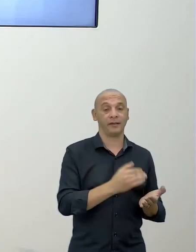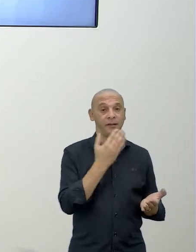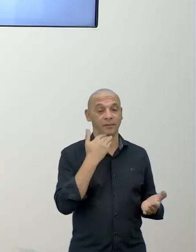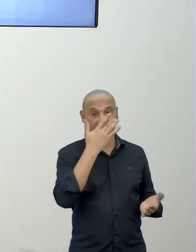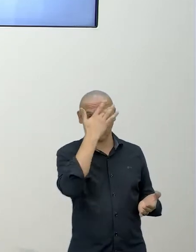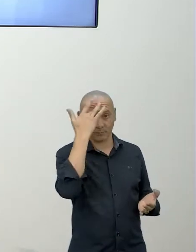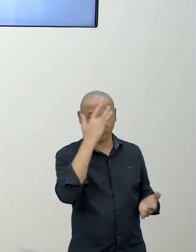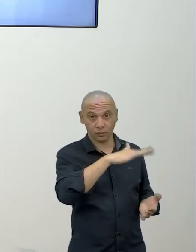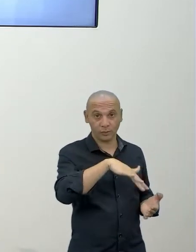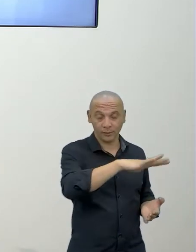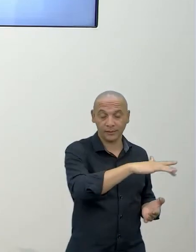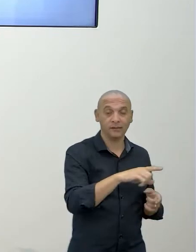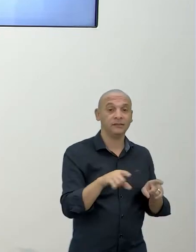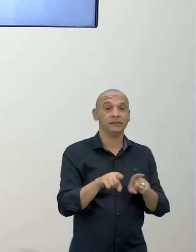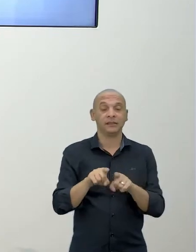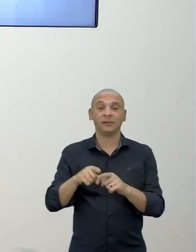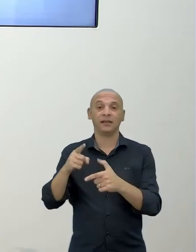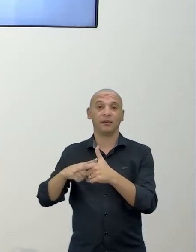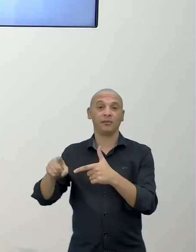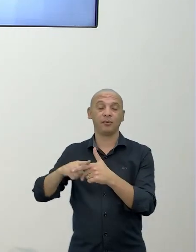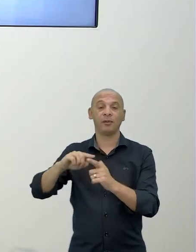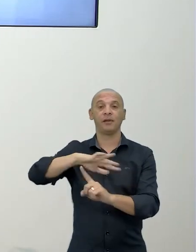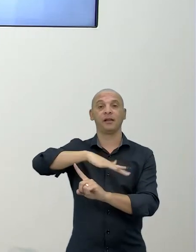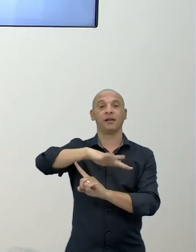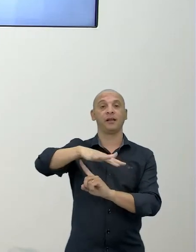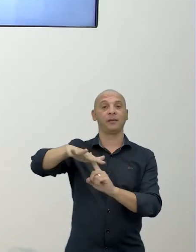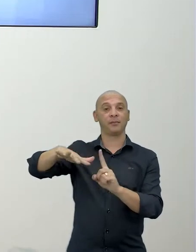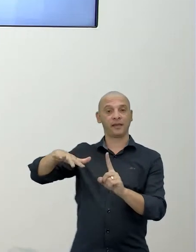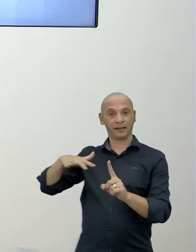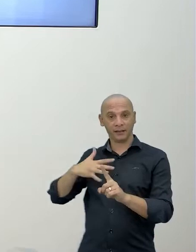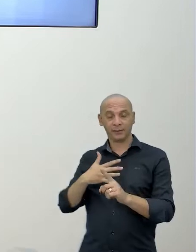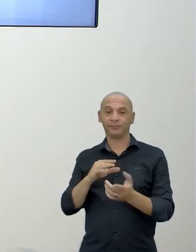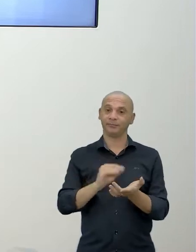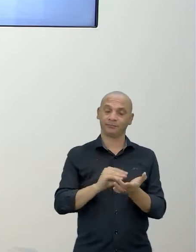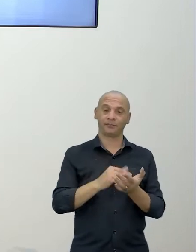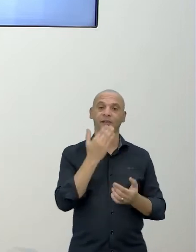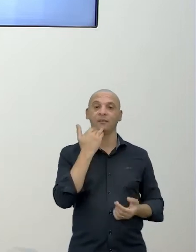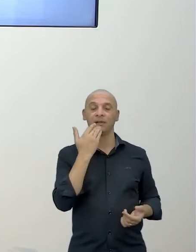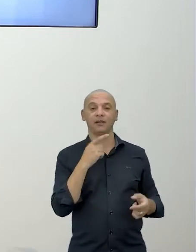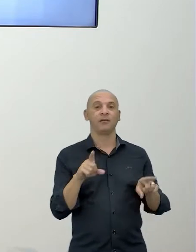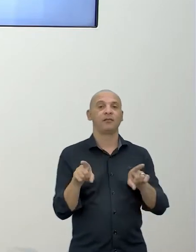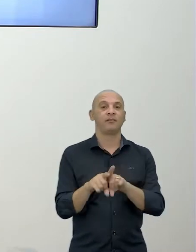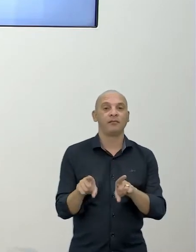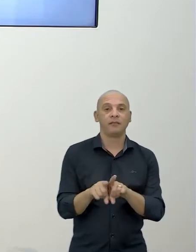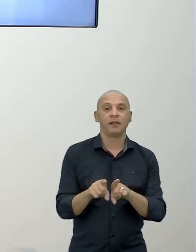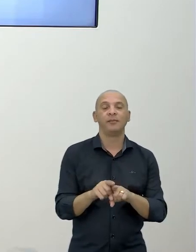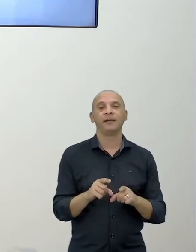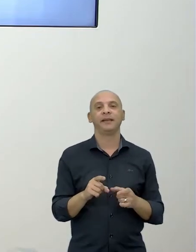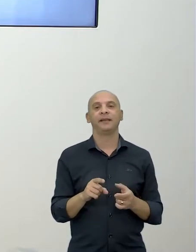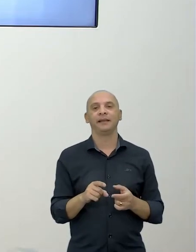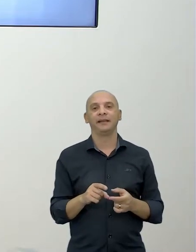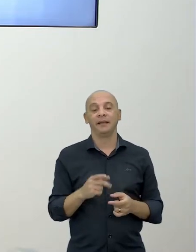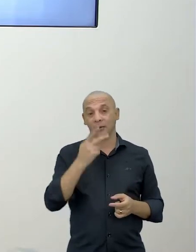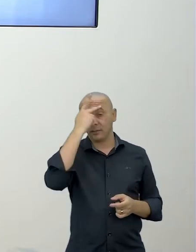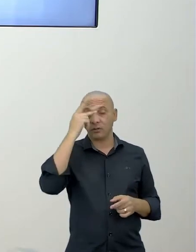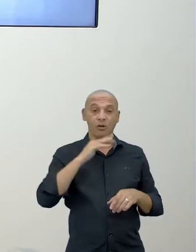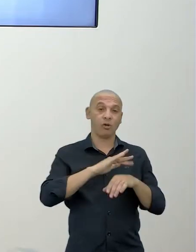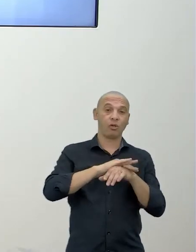gente falou sobre os problemas relacionados à alimentação, tanto em falta de acesso à alimentação, tanto a